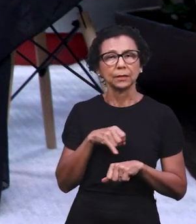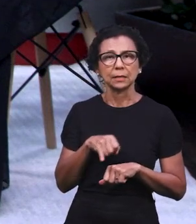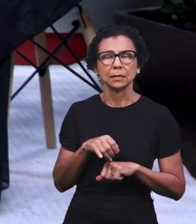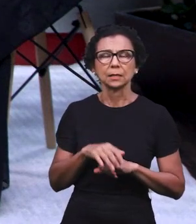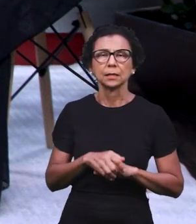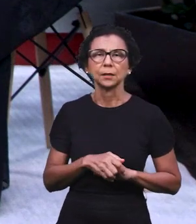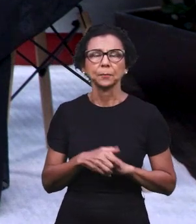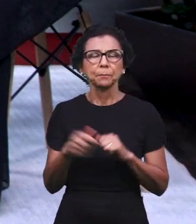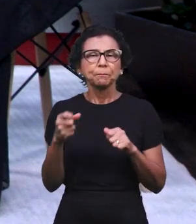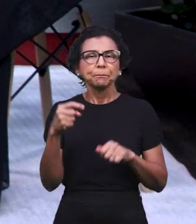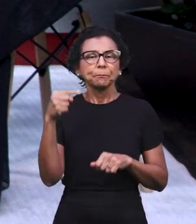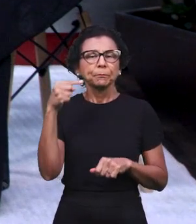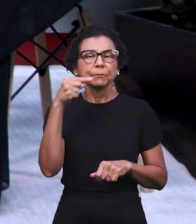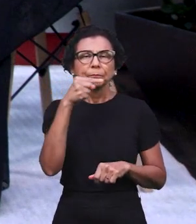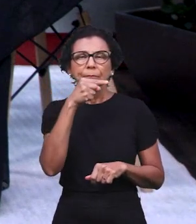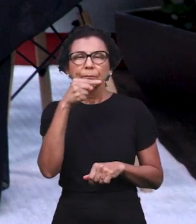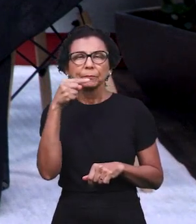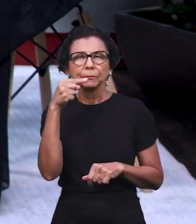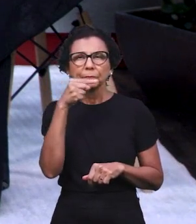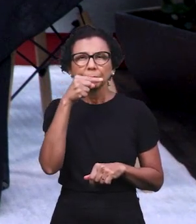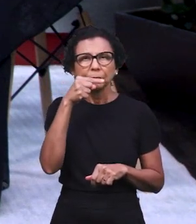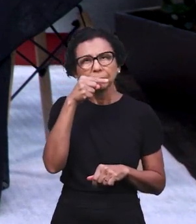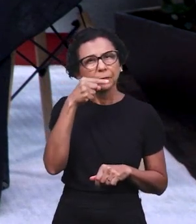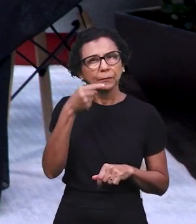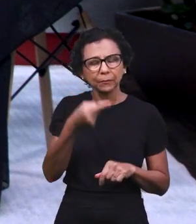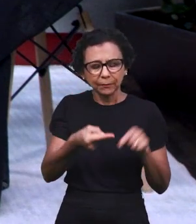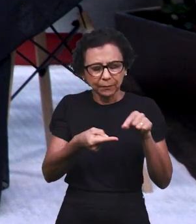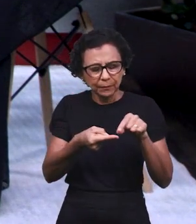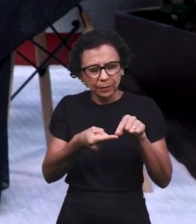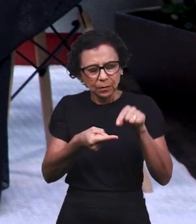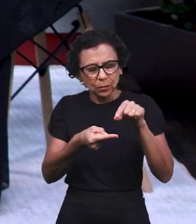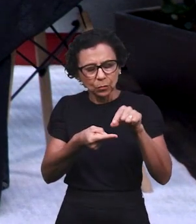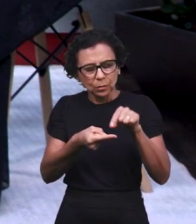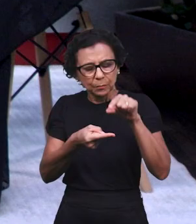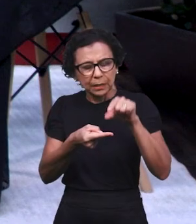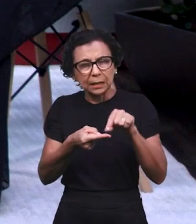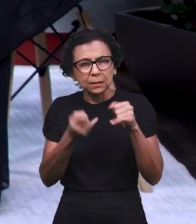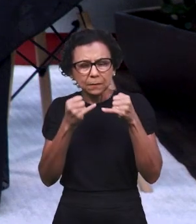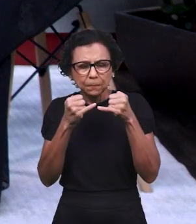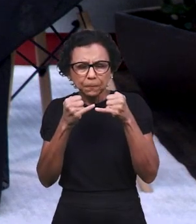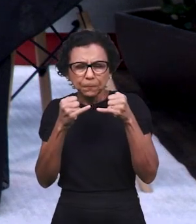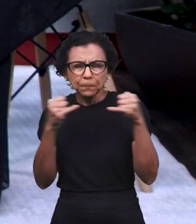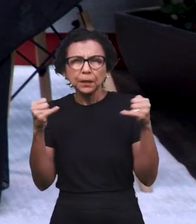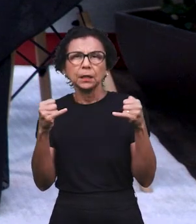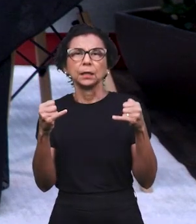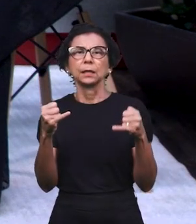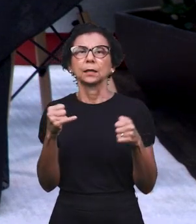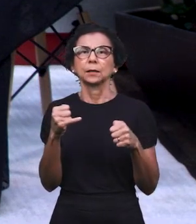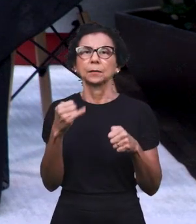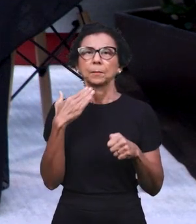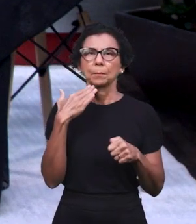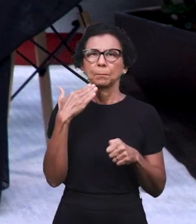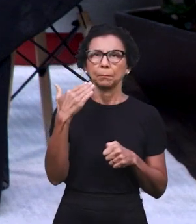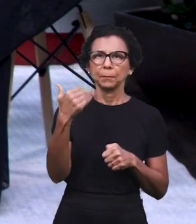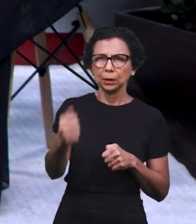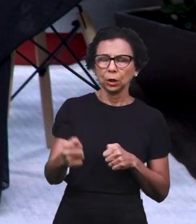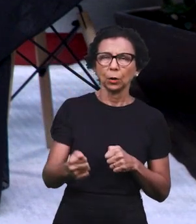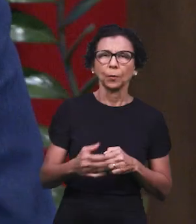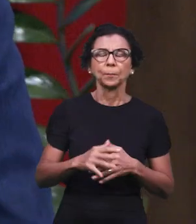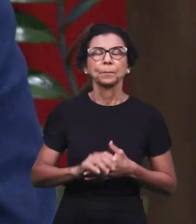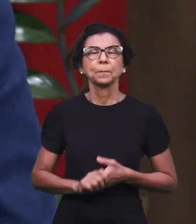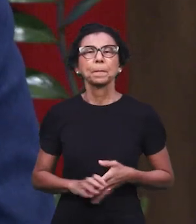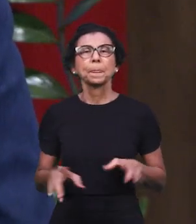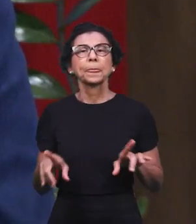cerdas normais não conseguem alcançar. Quando a gente fala de pasta de dente, a nossa única preocupação é a